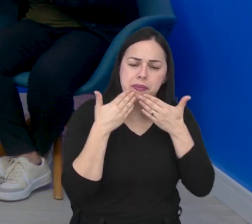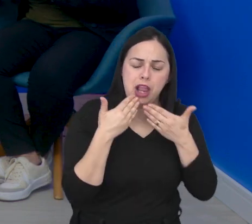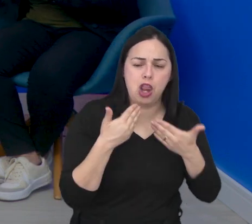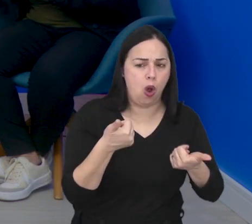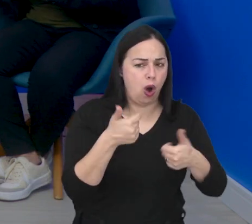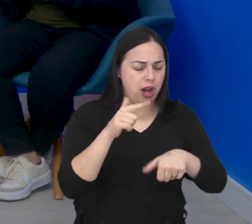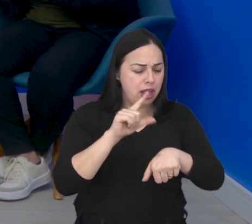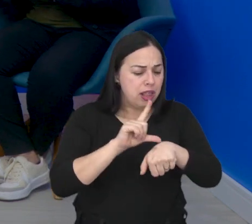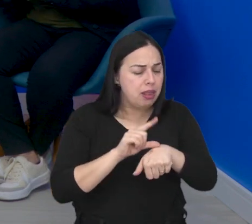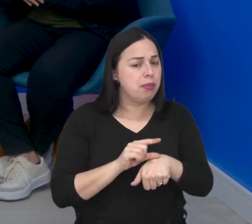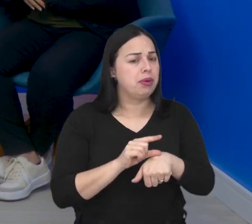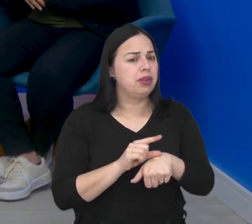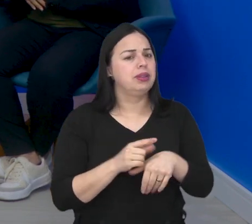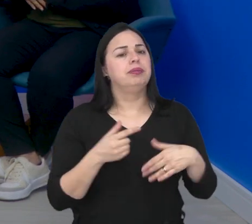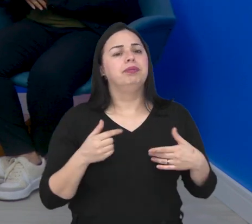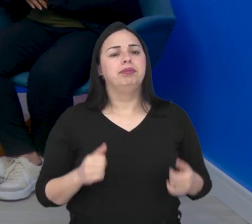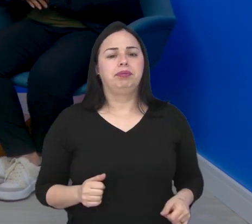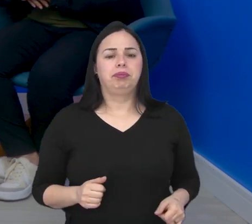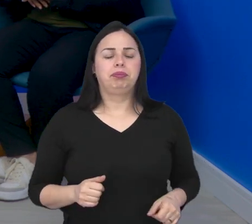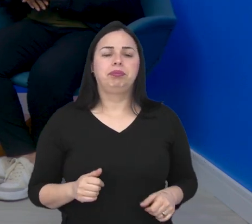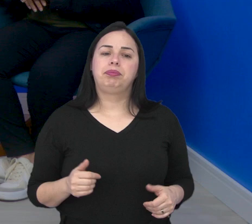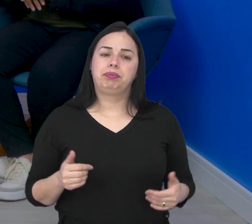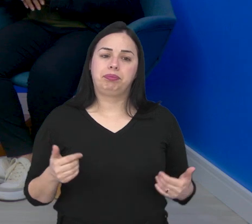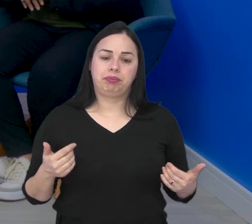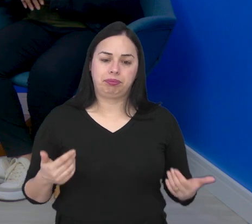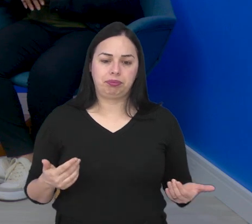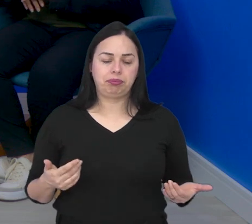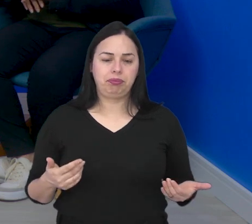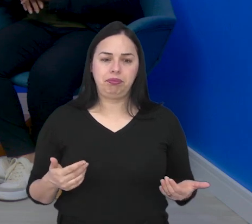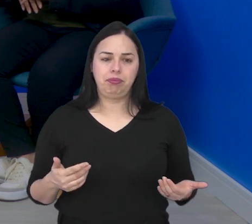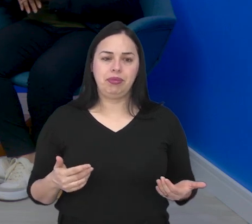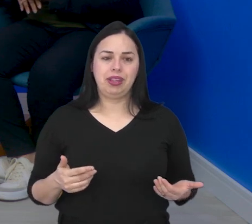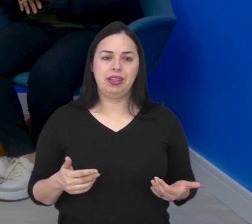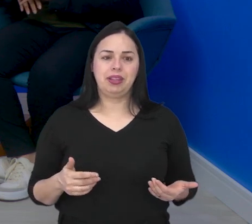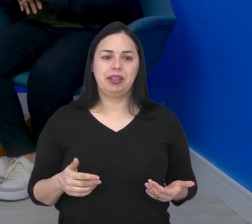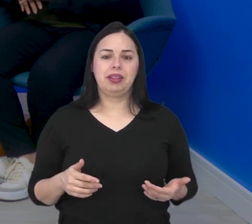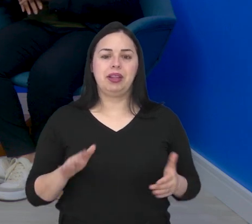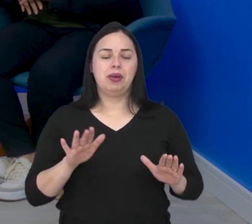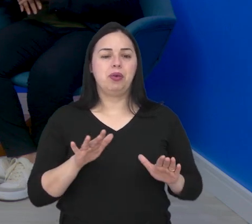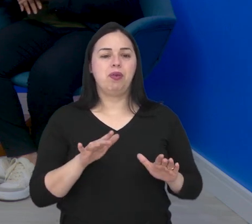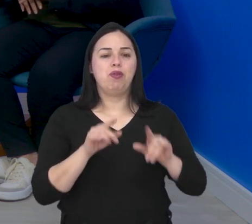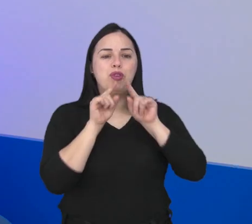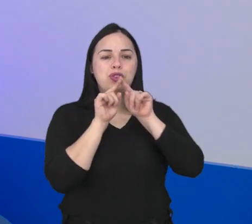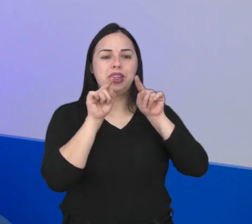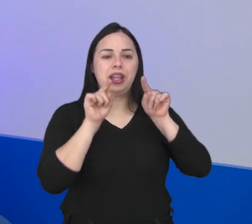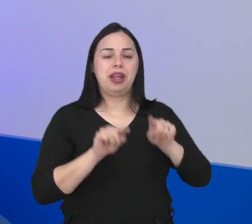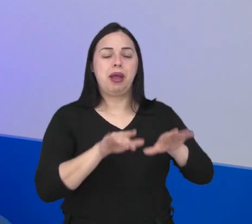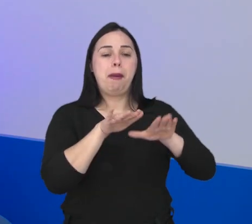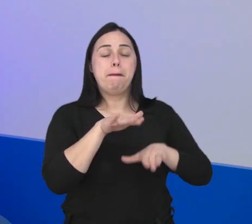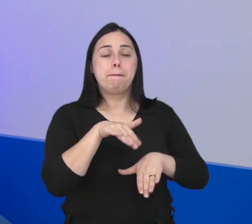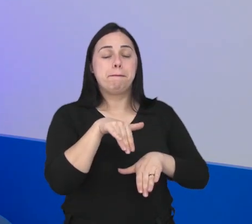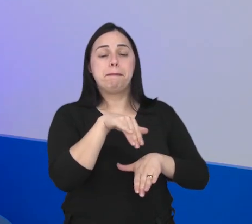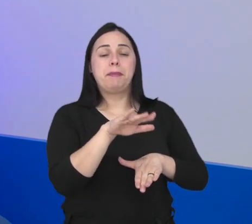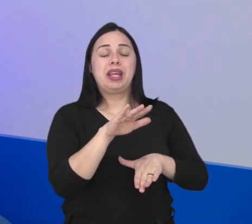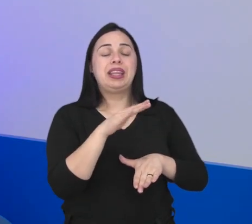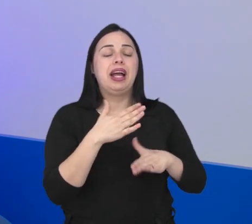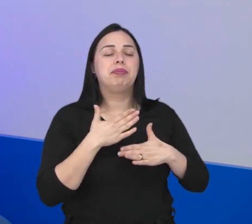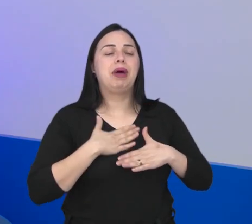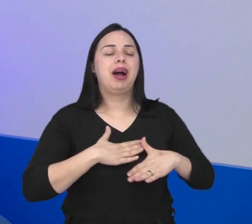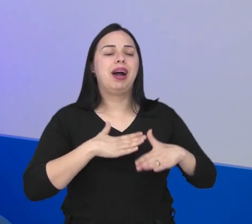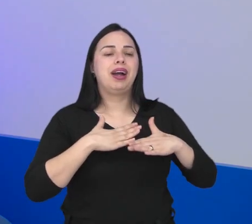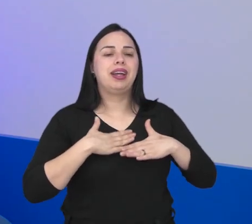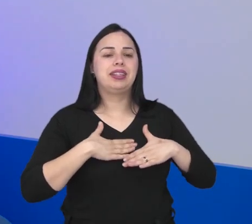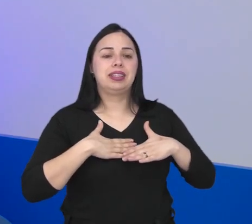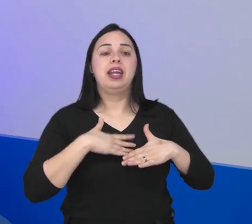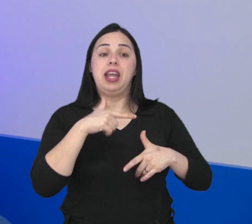o funcionário recebe esse tipo de benefício? Olha, geralmente, o funcionário mais descansado, ele produz